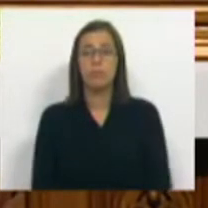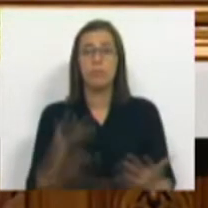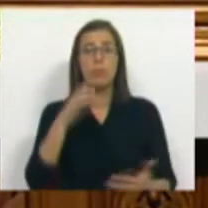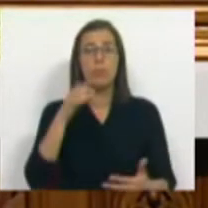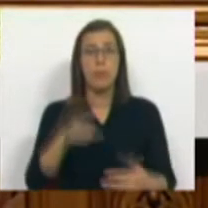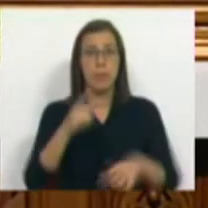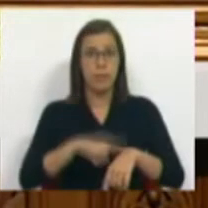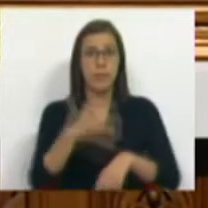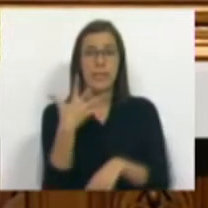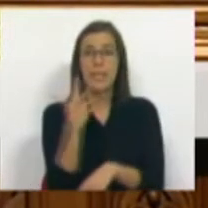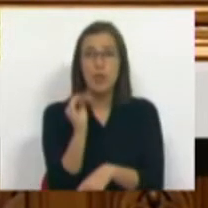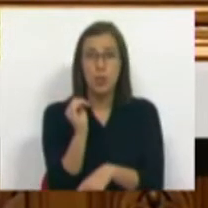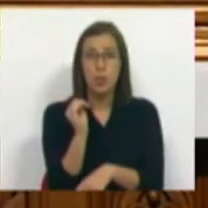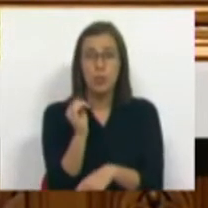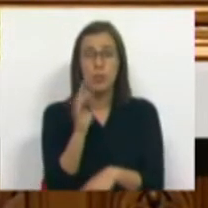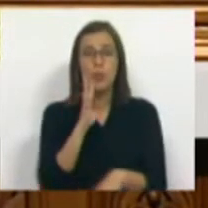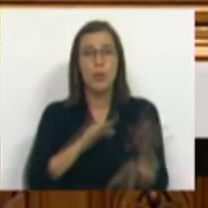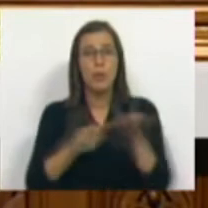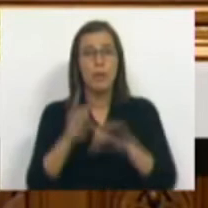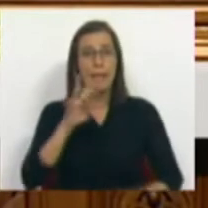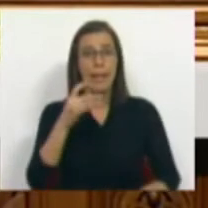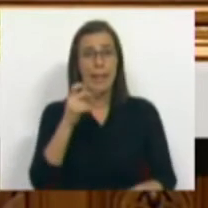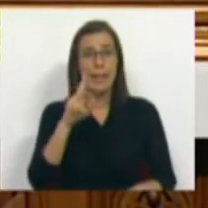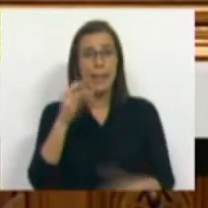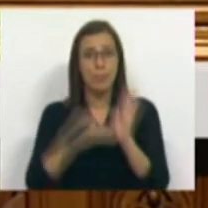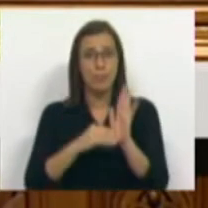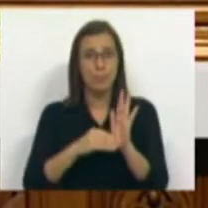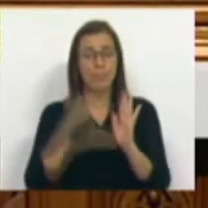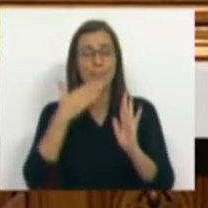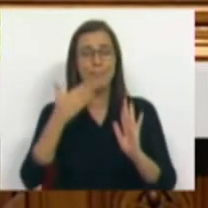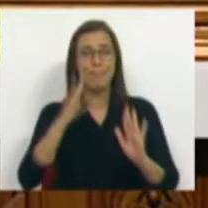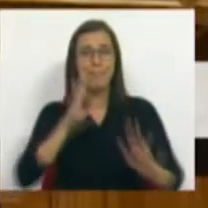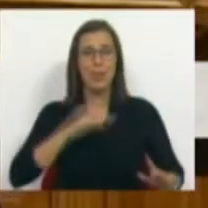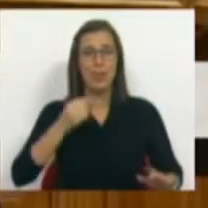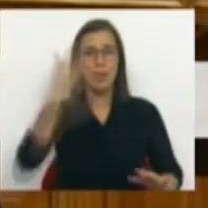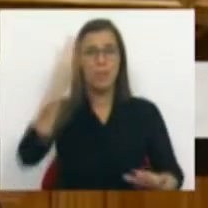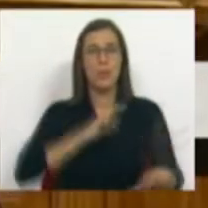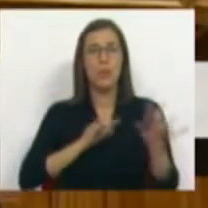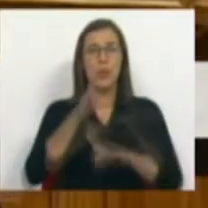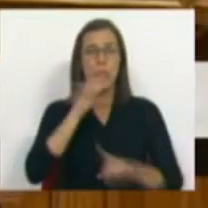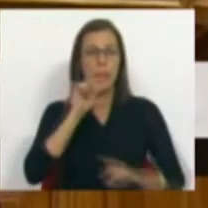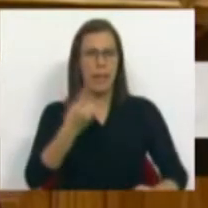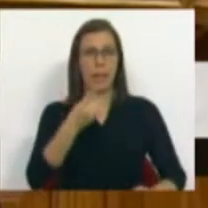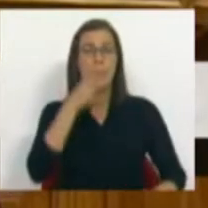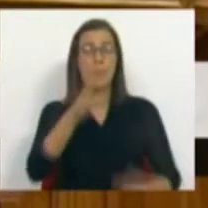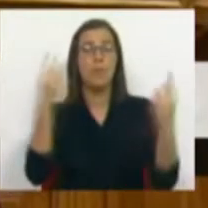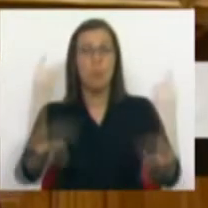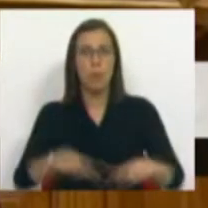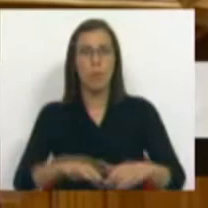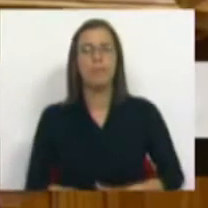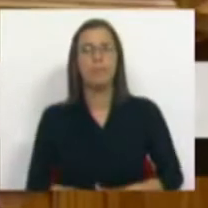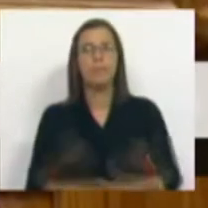O PCP ainda dispõe de 5 segundos e a senhora deputada Rita Rato inscreveu-se. Obrigada, senhora Presidente. Senhora Presidente, senhores deputados, muito rápido para dizer apenas uma